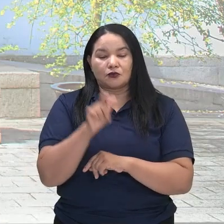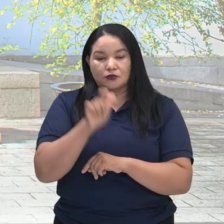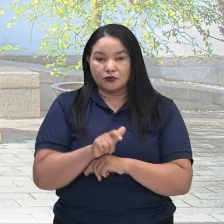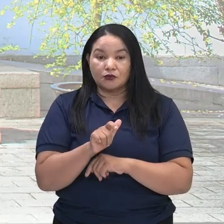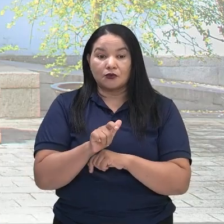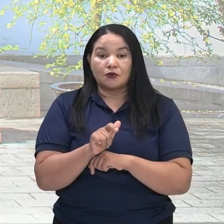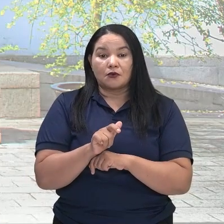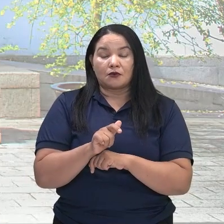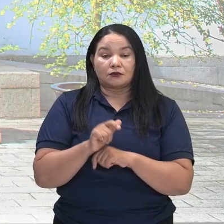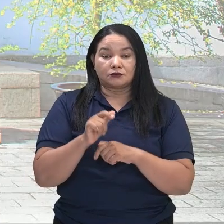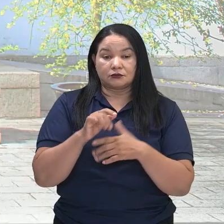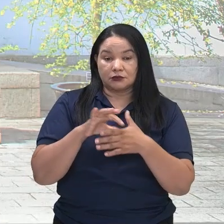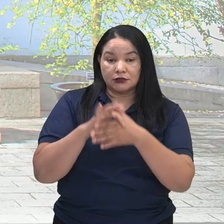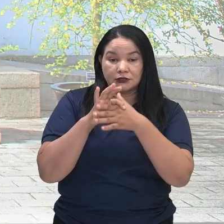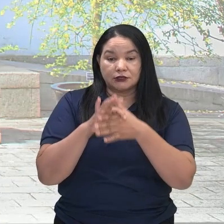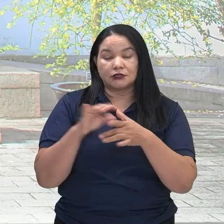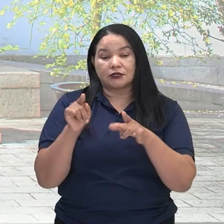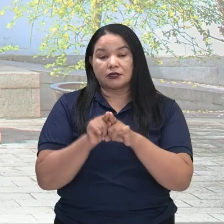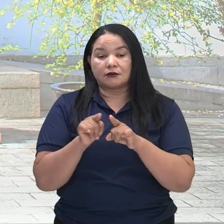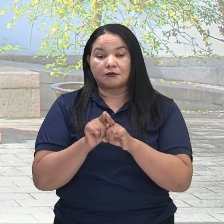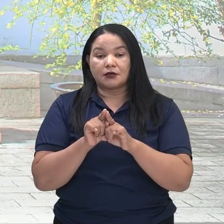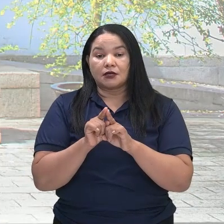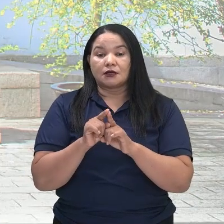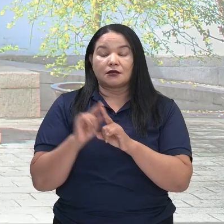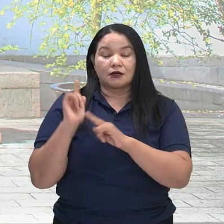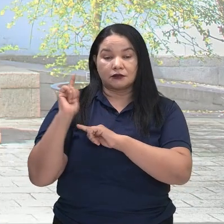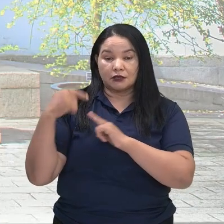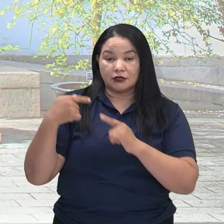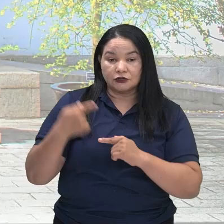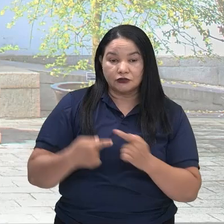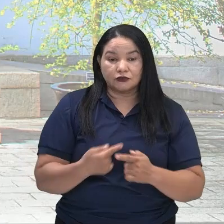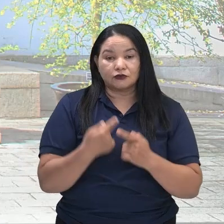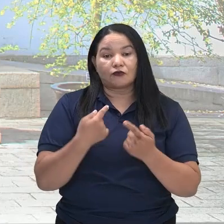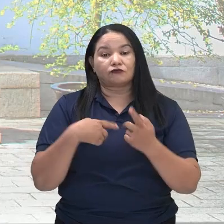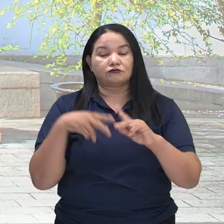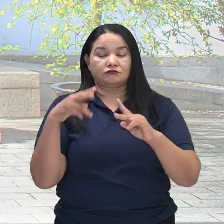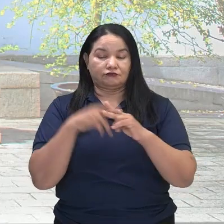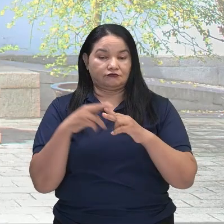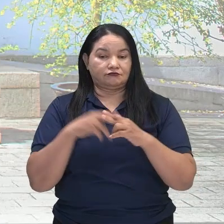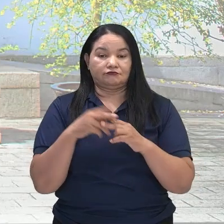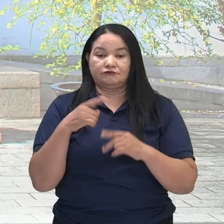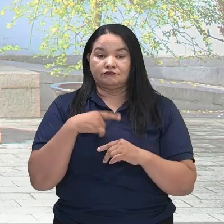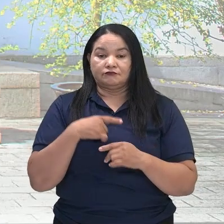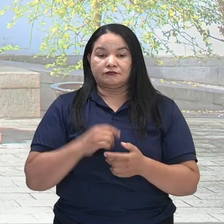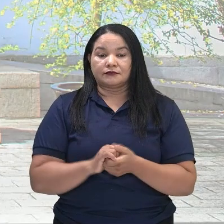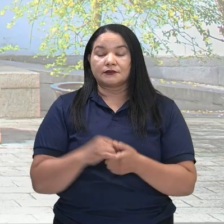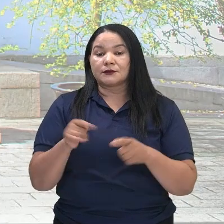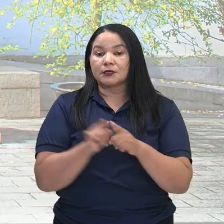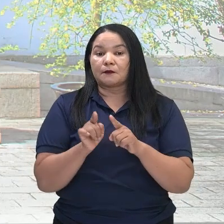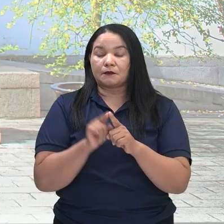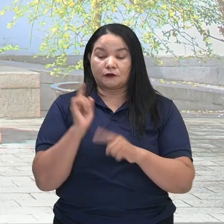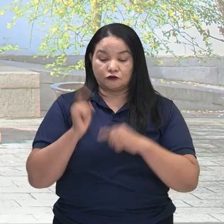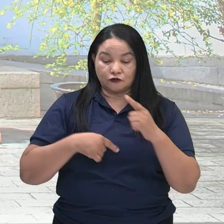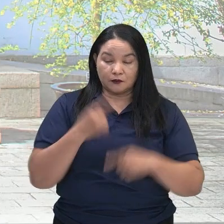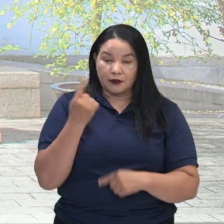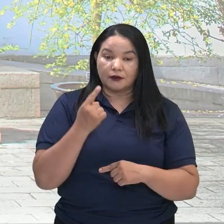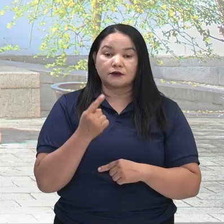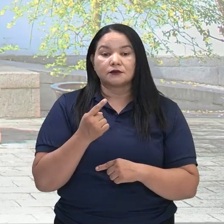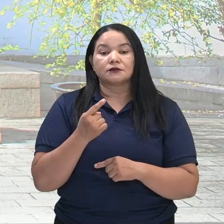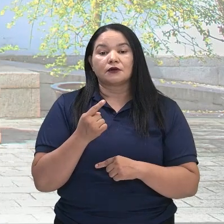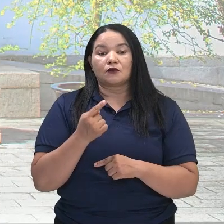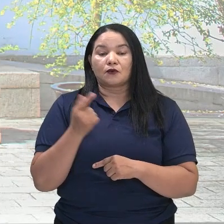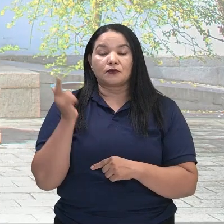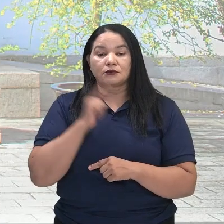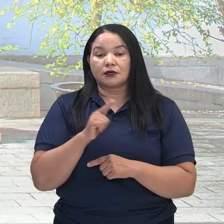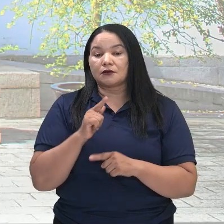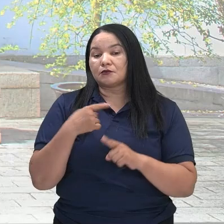colegas e as tradições que tem aqui, né, nessa arte marcial. E a superação pessoal, ela está relacionada